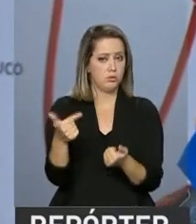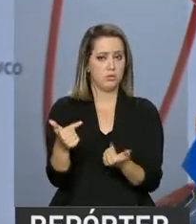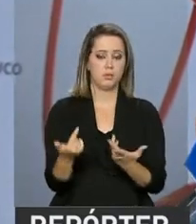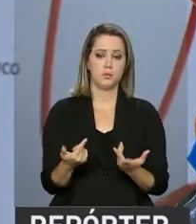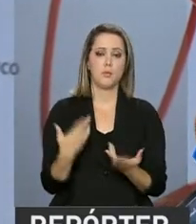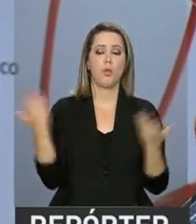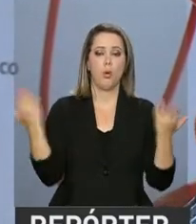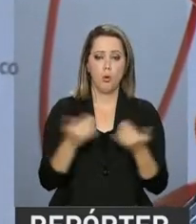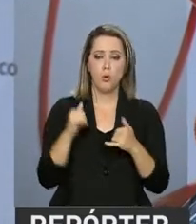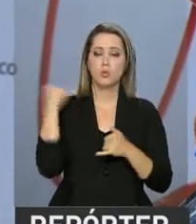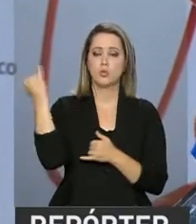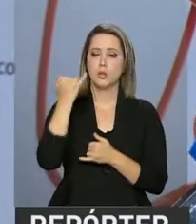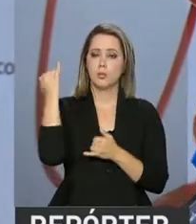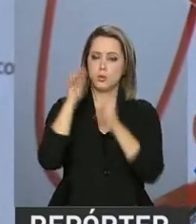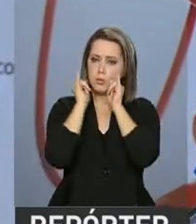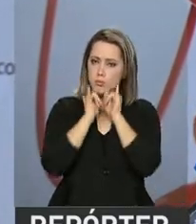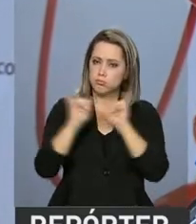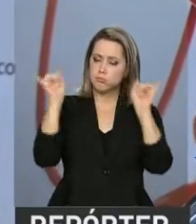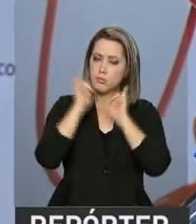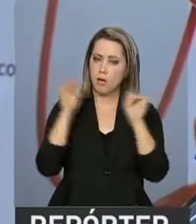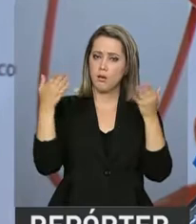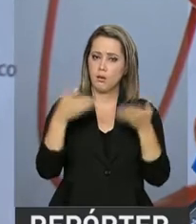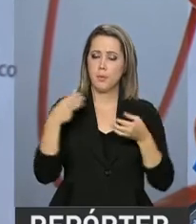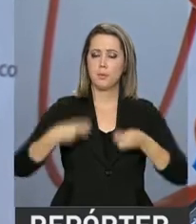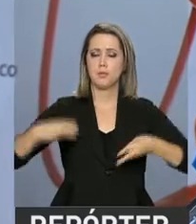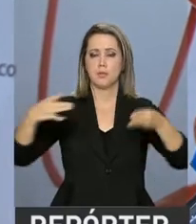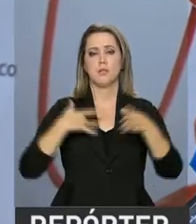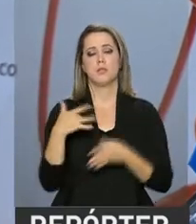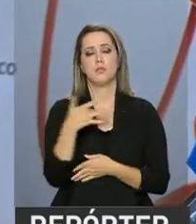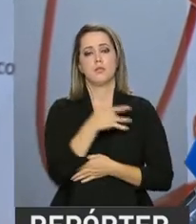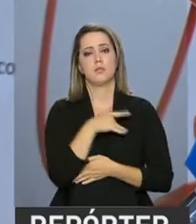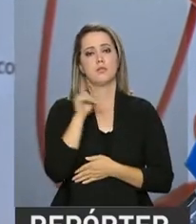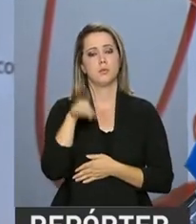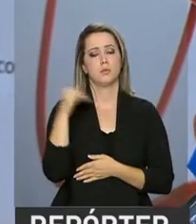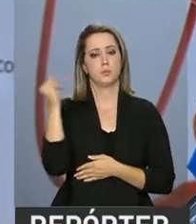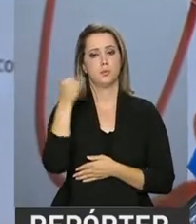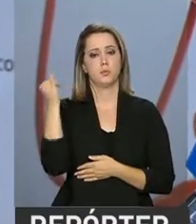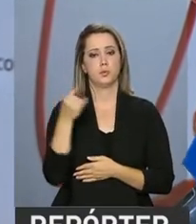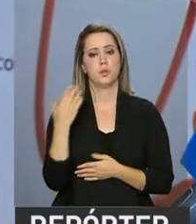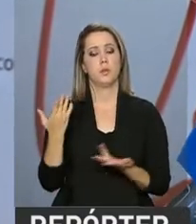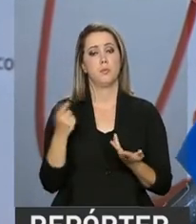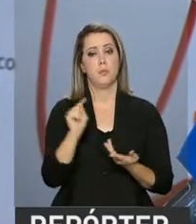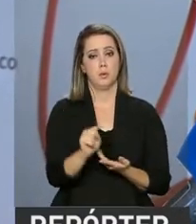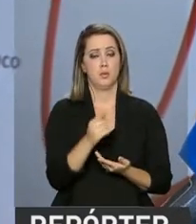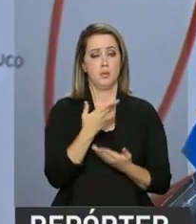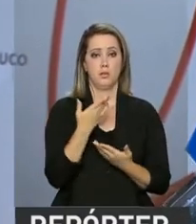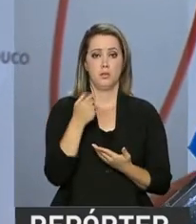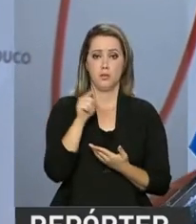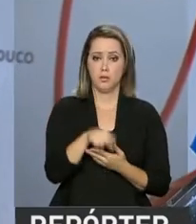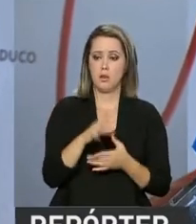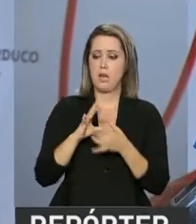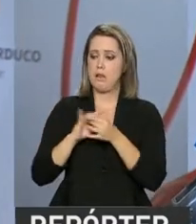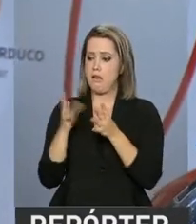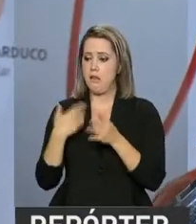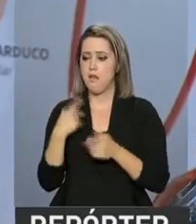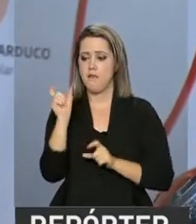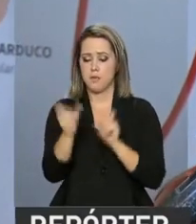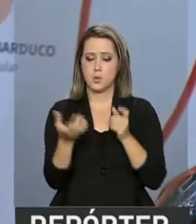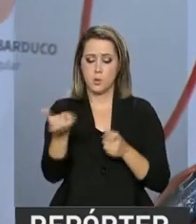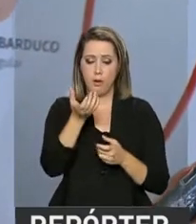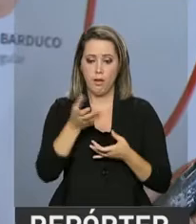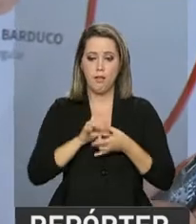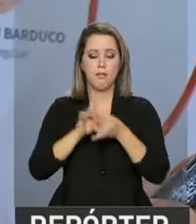demonstrando que para o ministério da saúde é fundamental a doação de sangue este ato voluntário que nós queremos